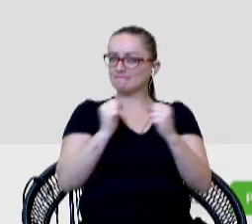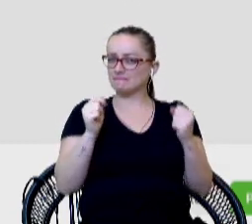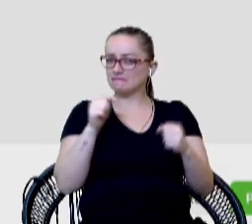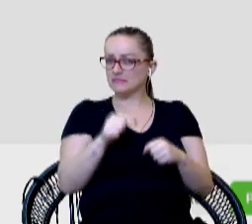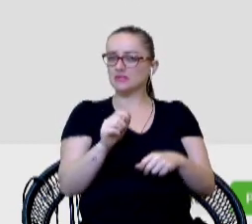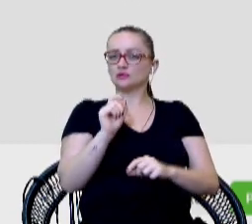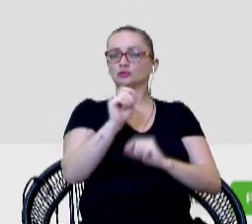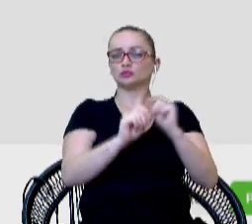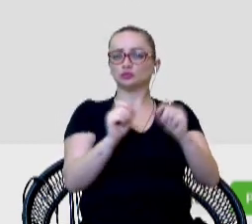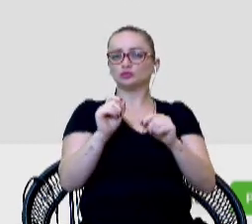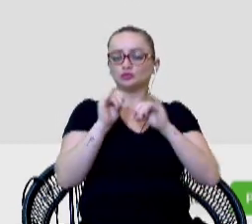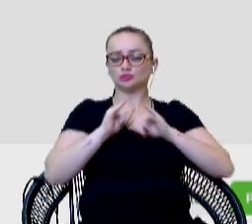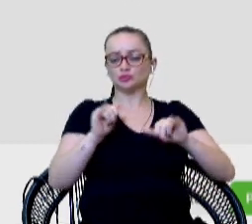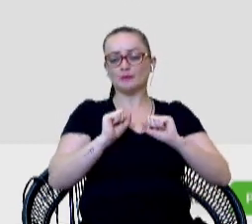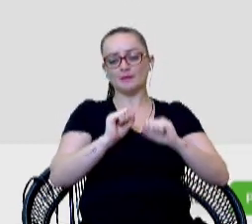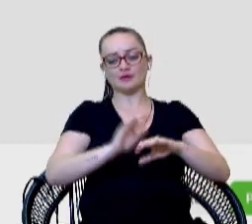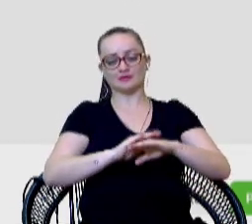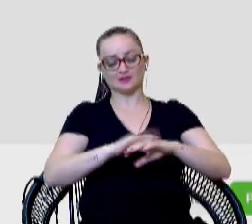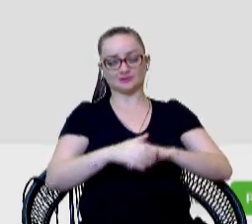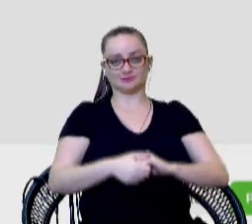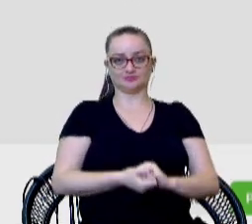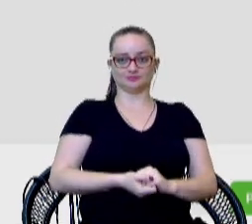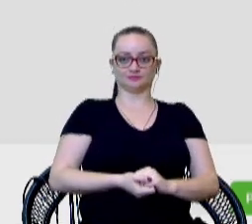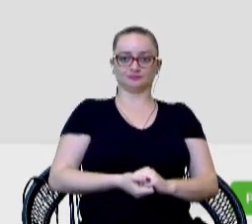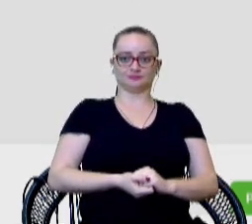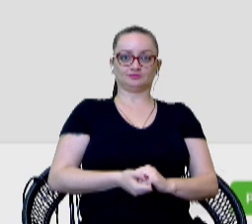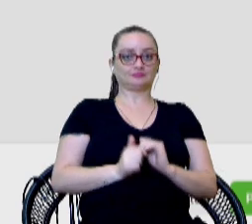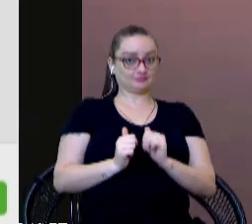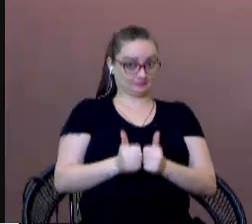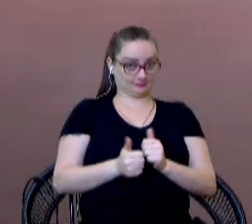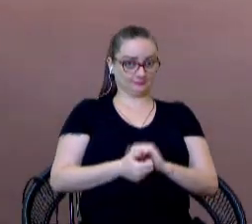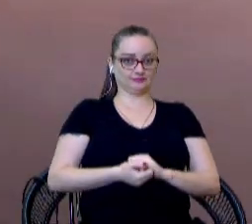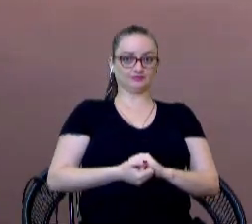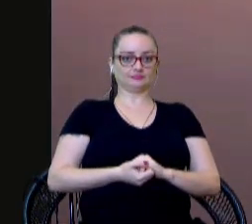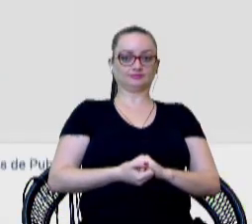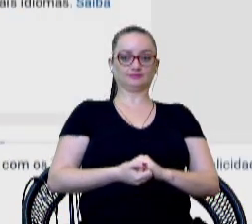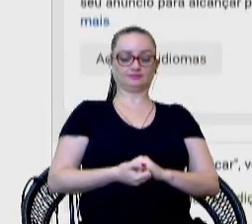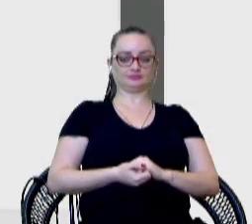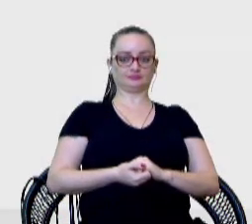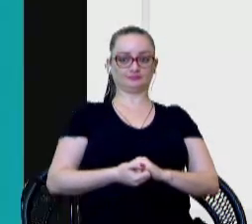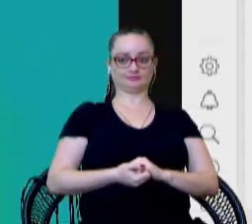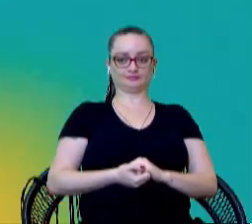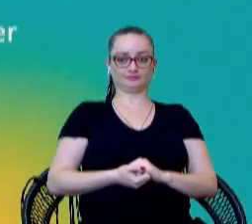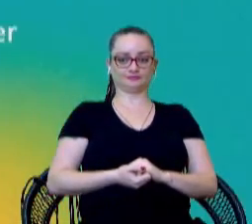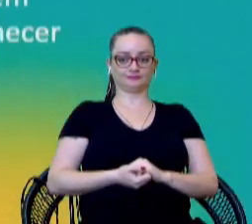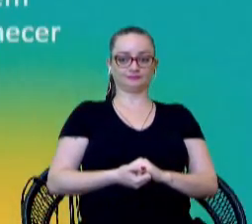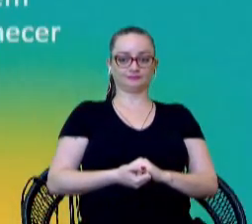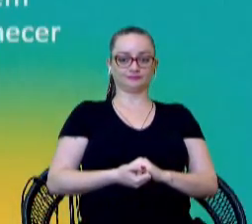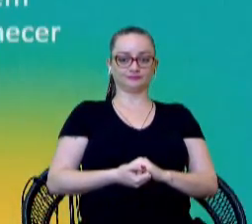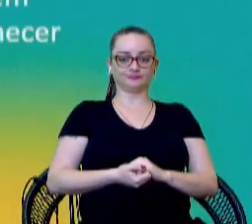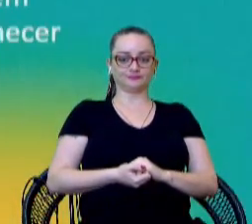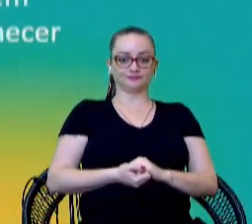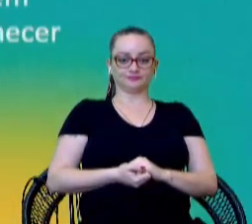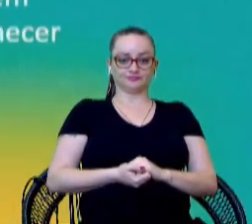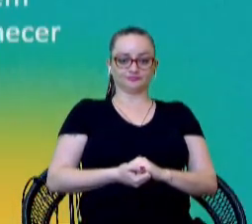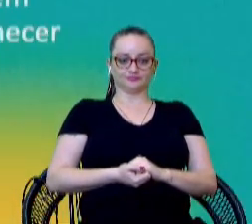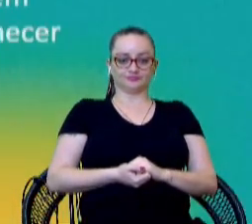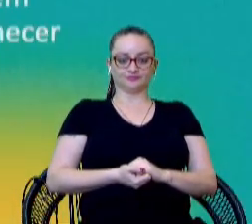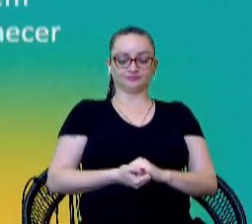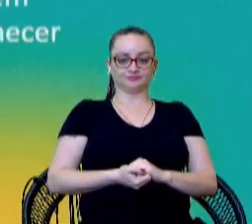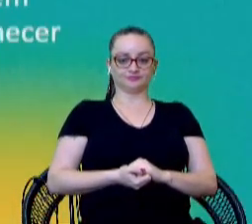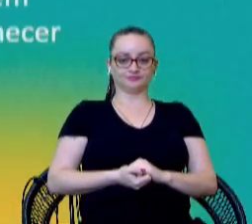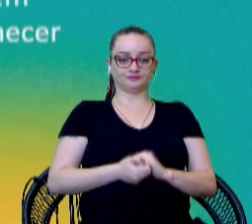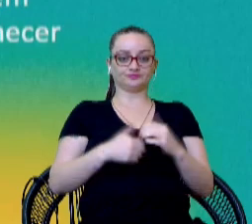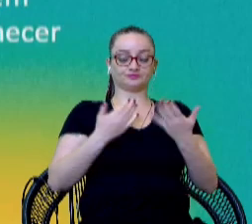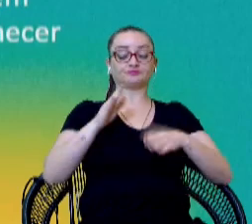de quais chamadas você pode fazer para aquele usuário. Beleza, gente? Opa, voltar aqui. E aí vai depender